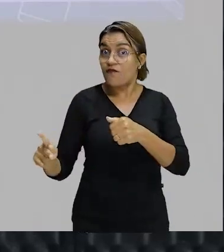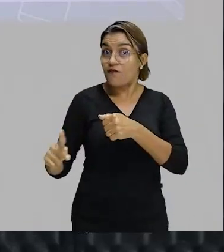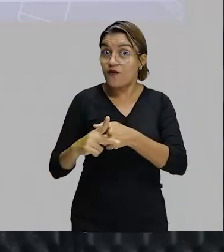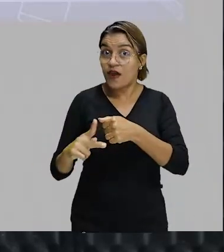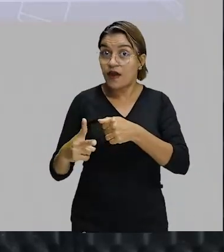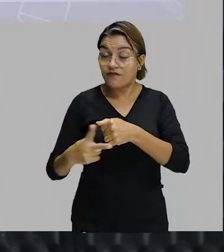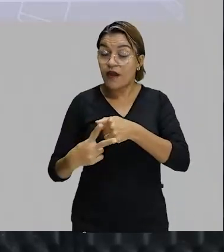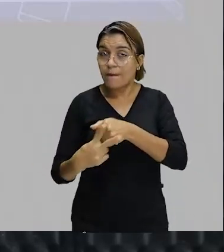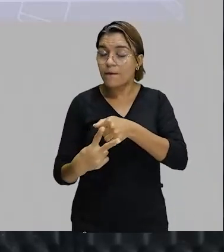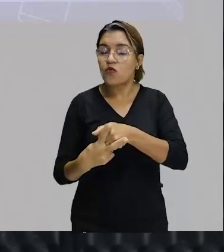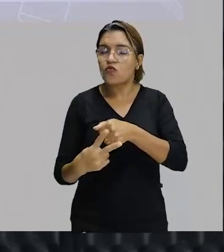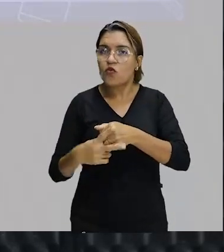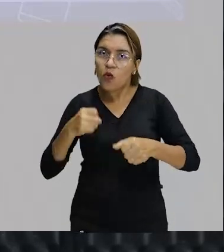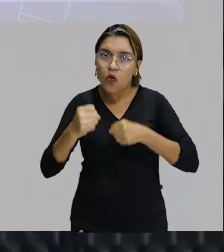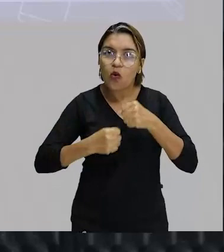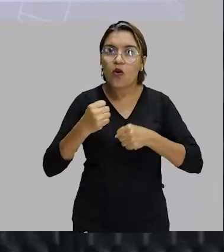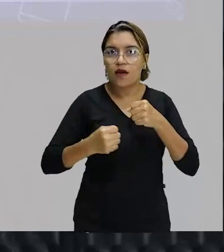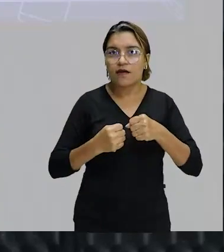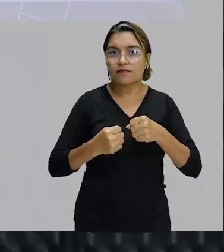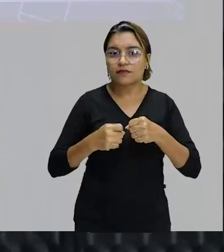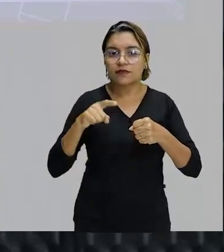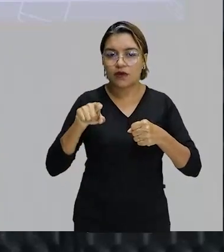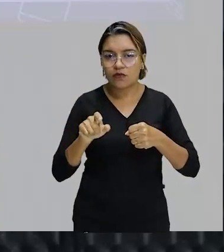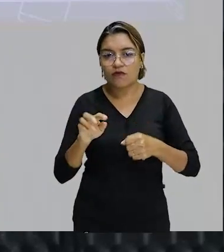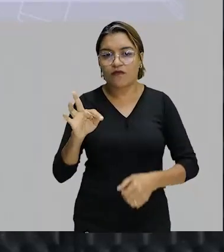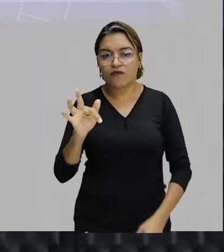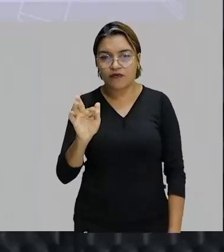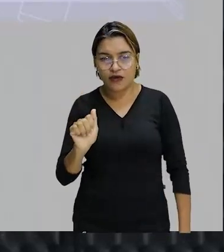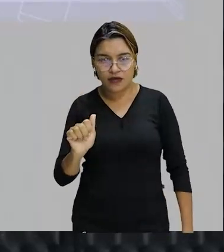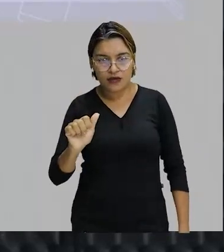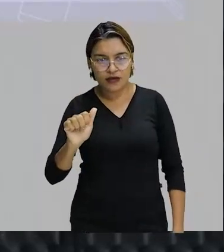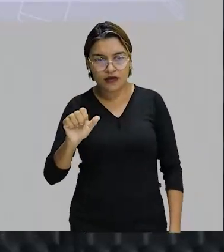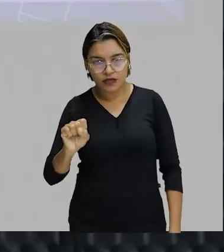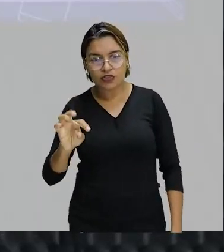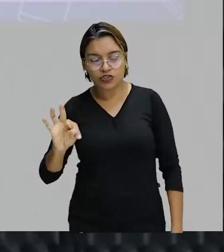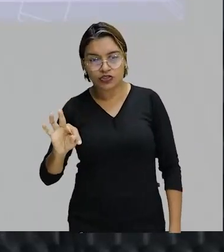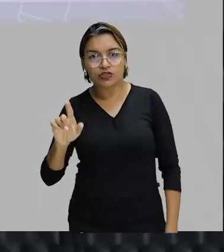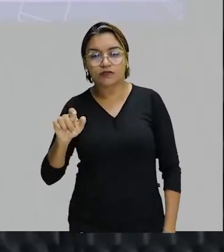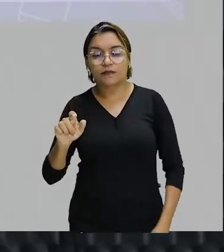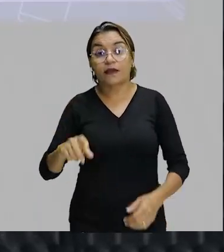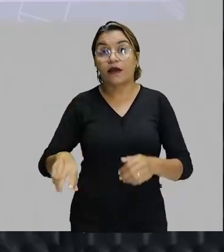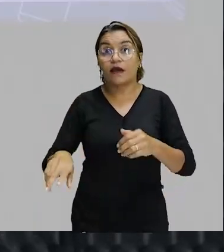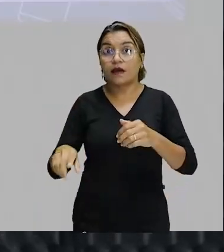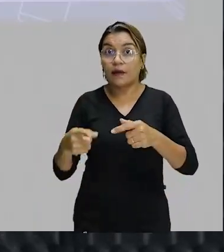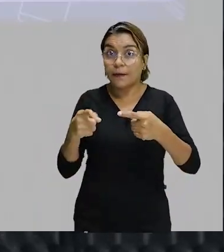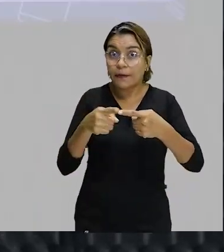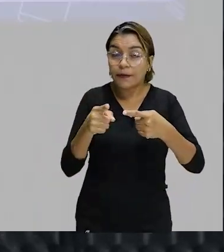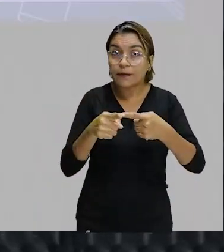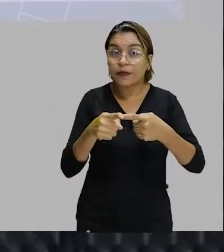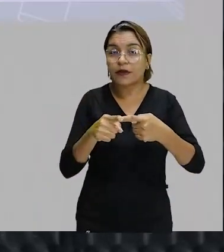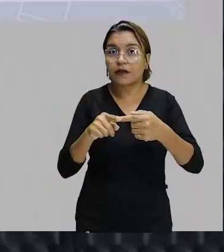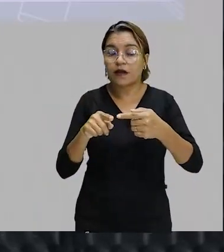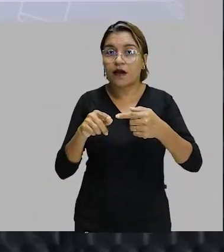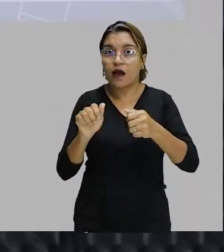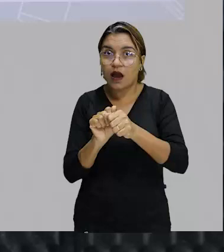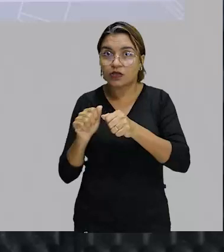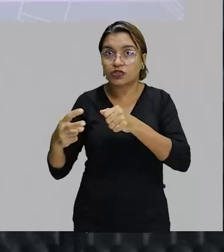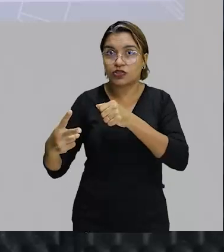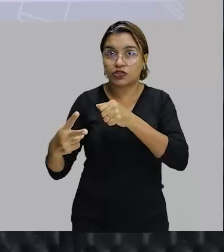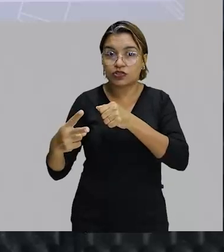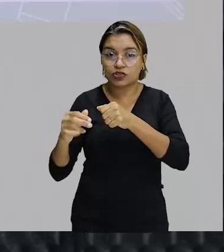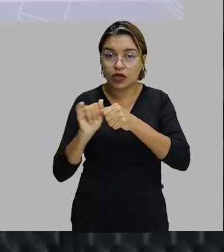oferece característica ao verbo, tá bom? Então, no exemplo de cima é um adjetivo, no exemplo de baixo é um advérbio.